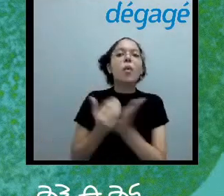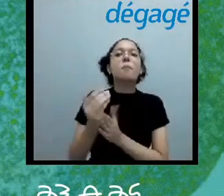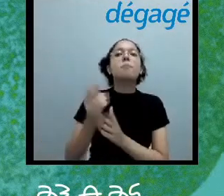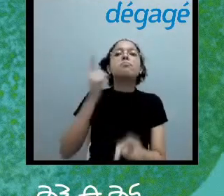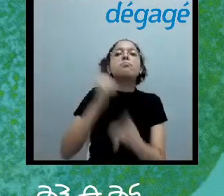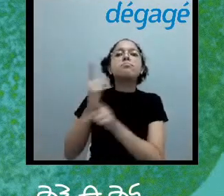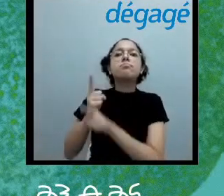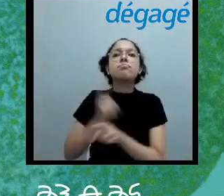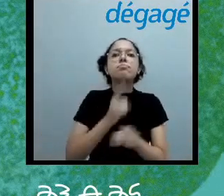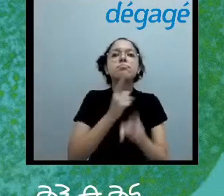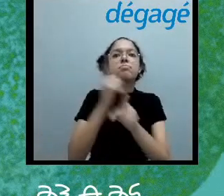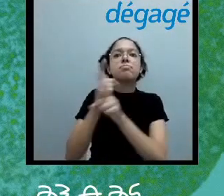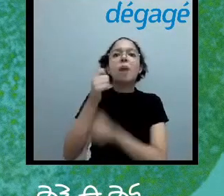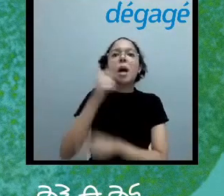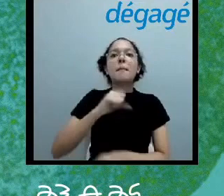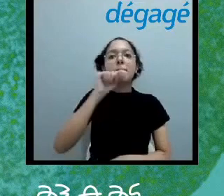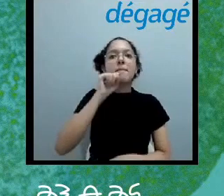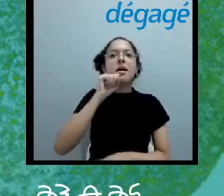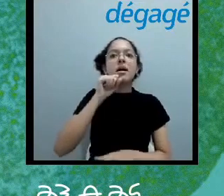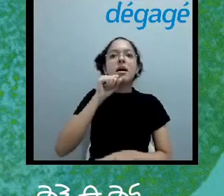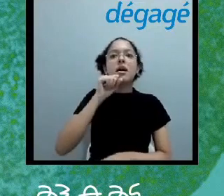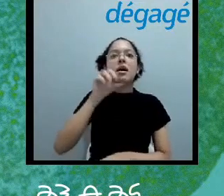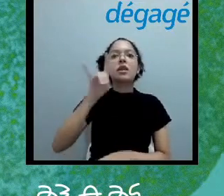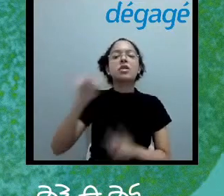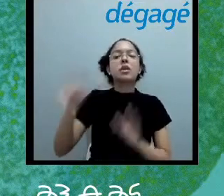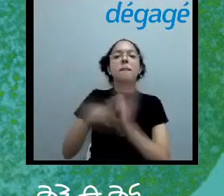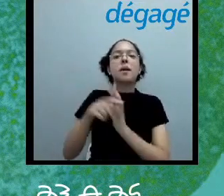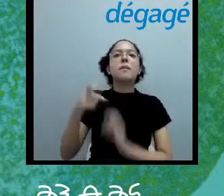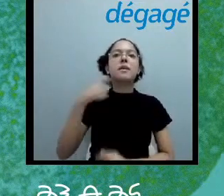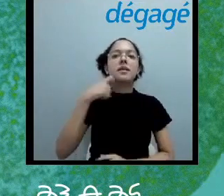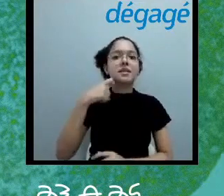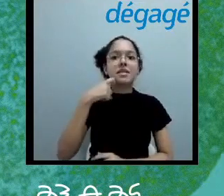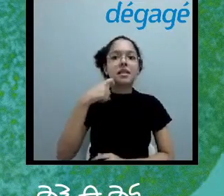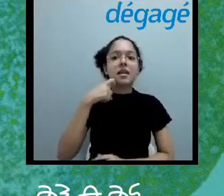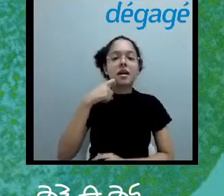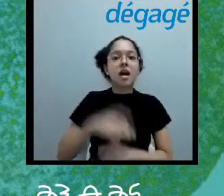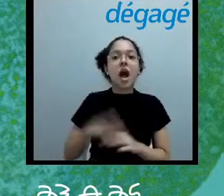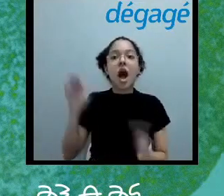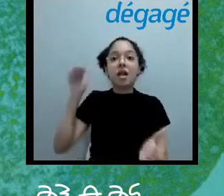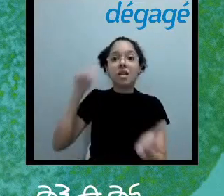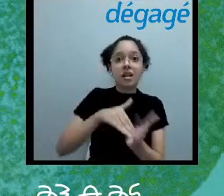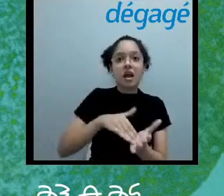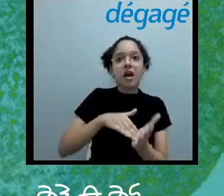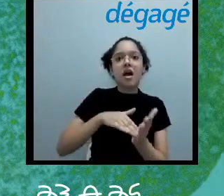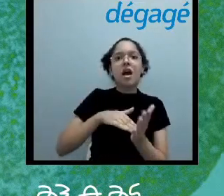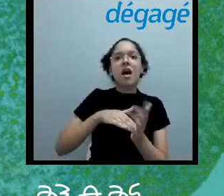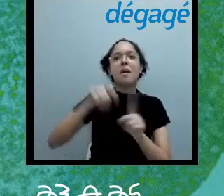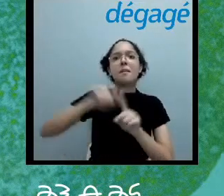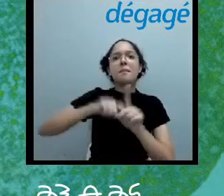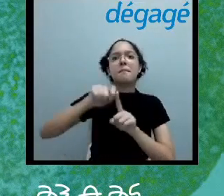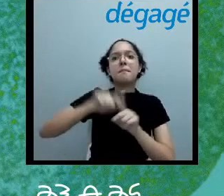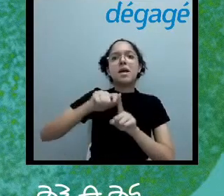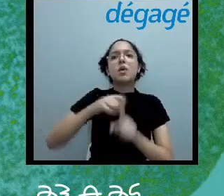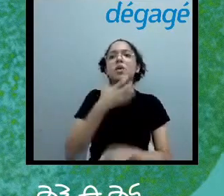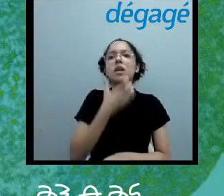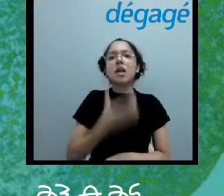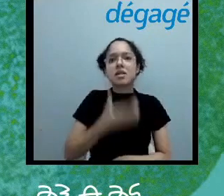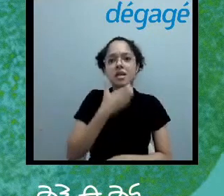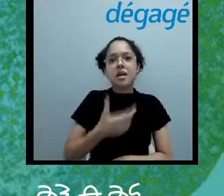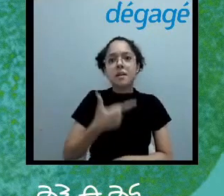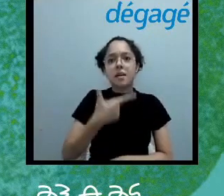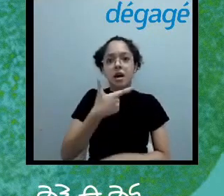de sexta-feira, com as quais eu mantive um trabalho até dezembro de 2017. Eu tive